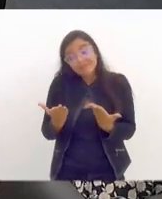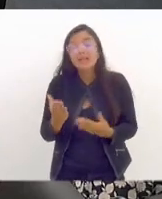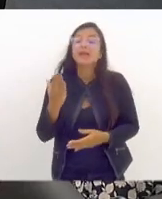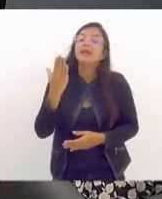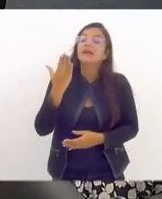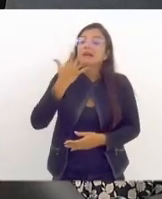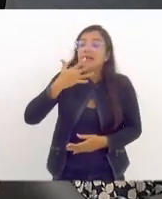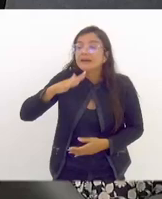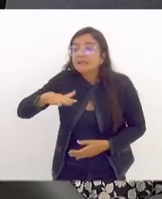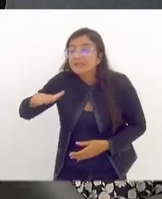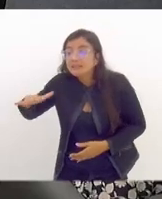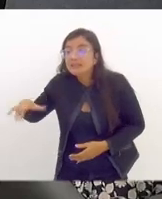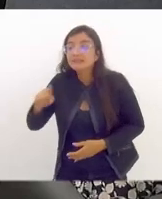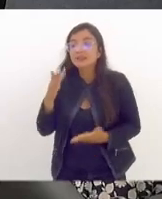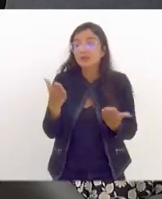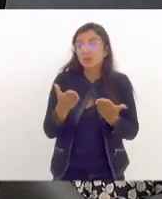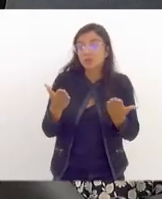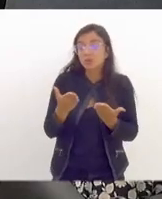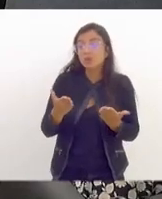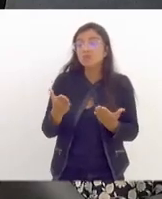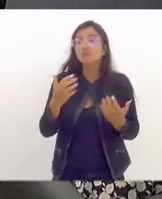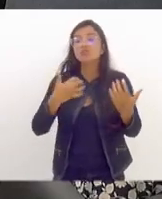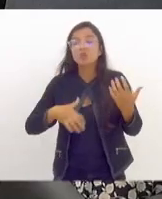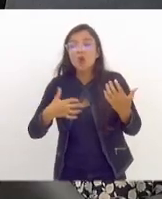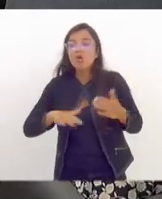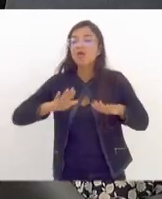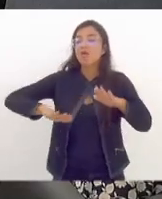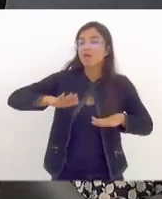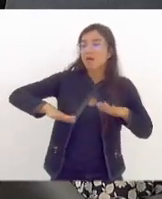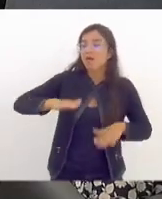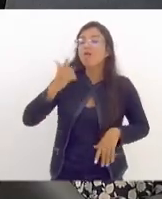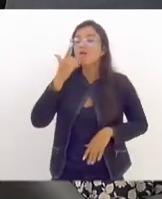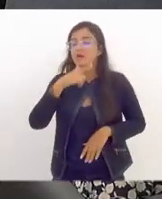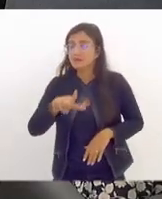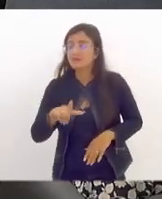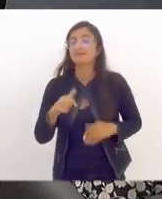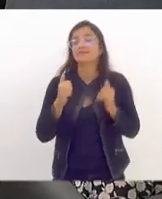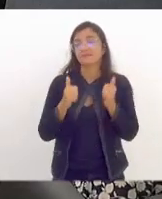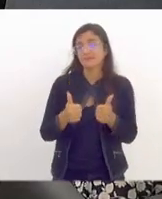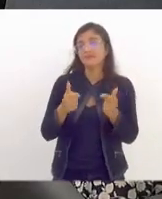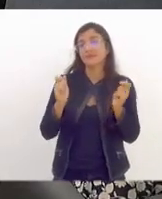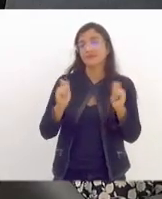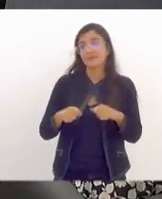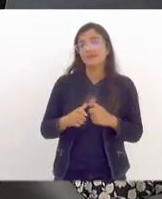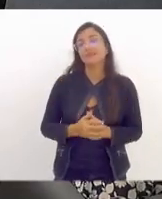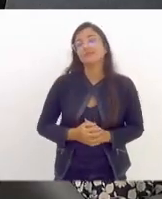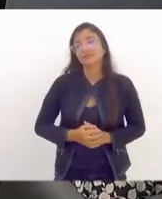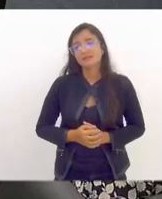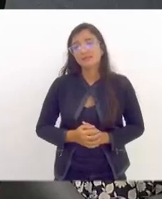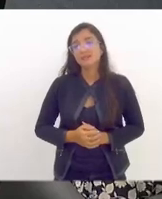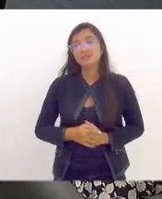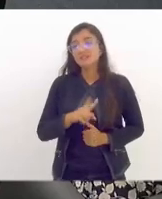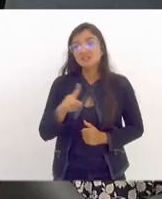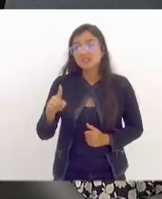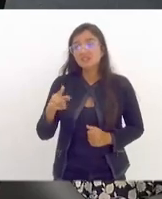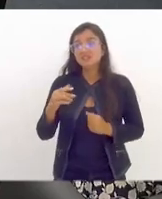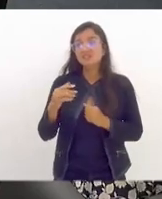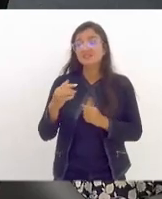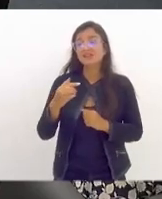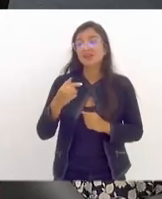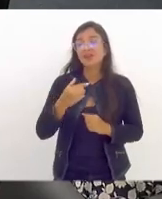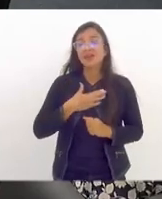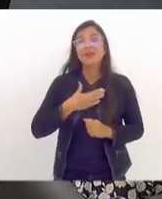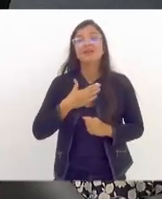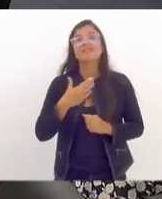molecada hoje toca um monte de lugar com a sua destreza e quem precisa da minha ajuda hoje para